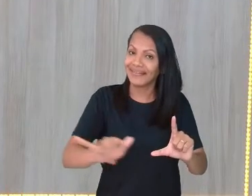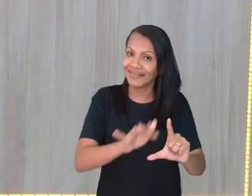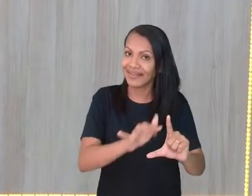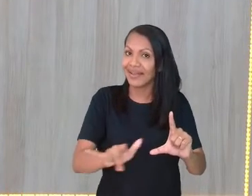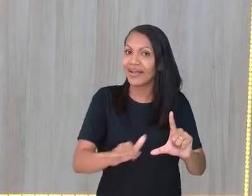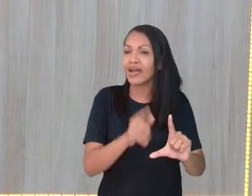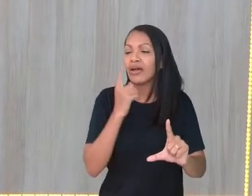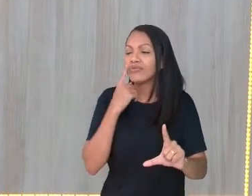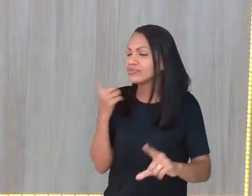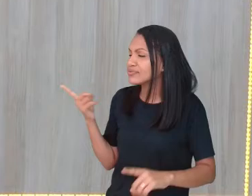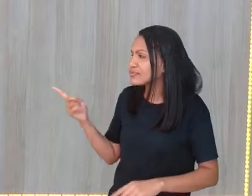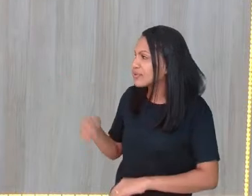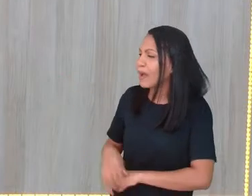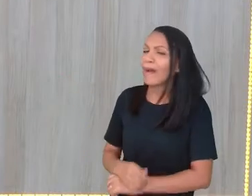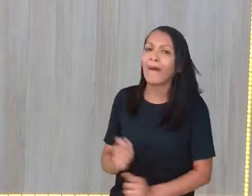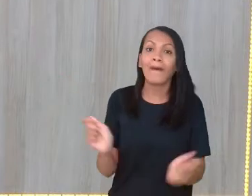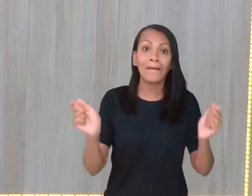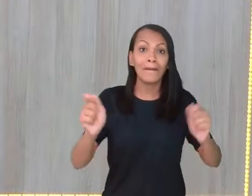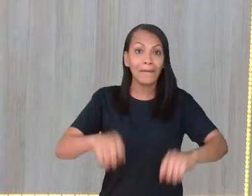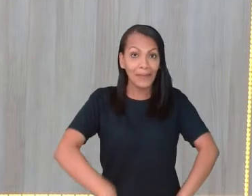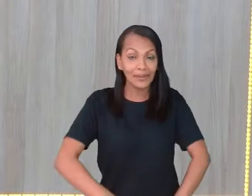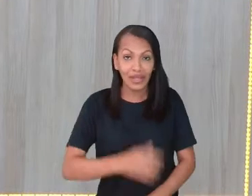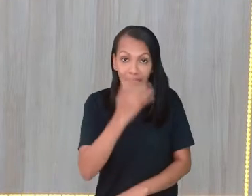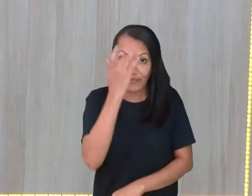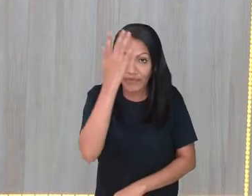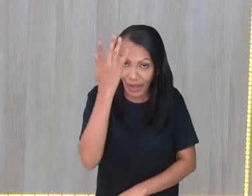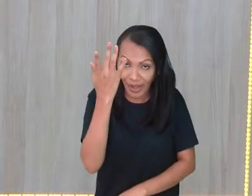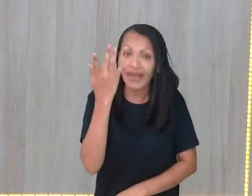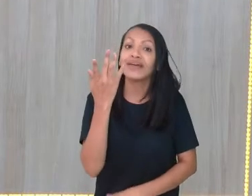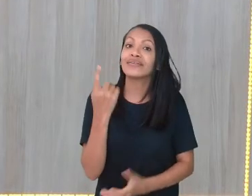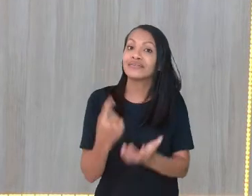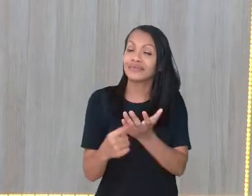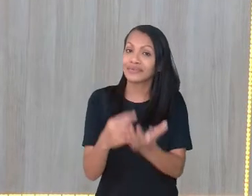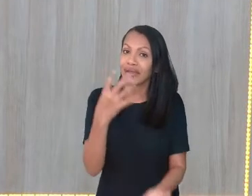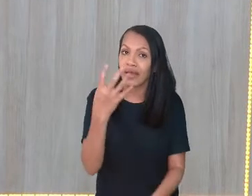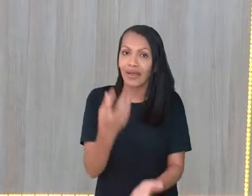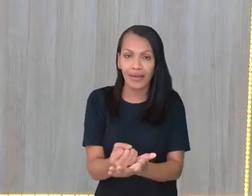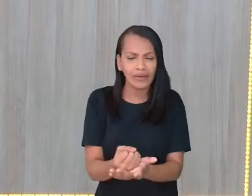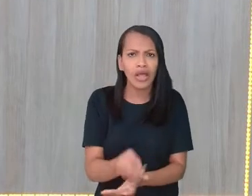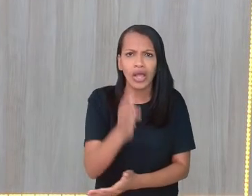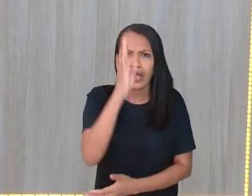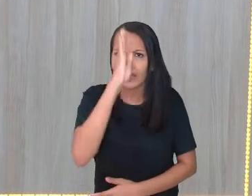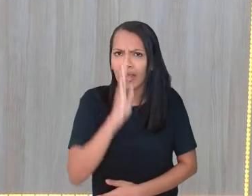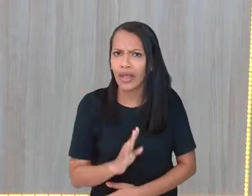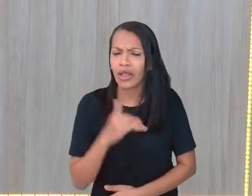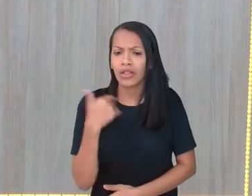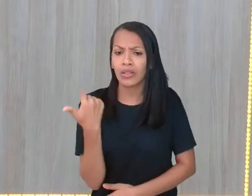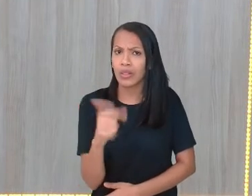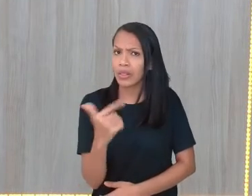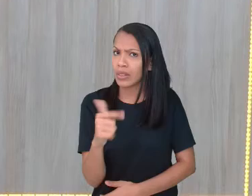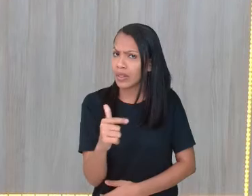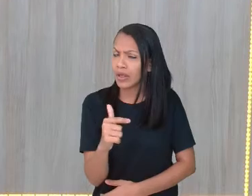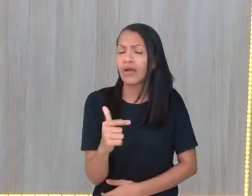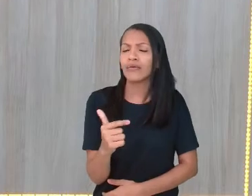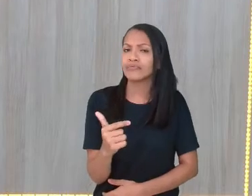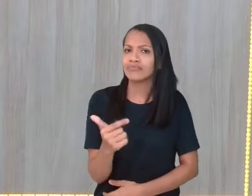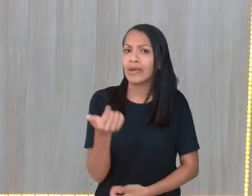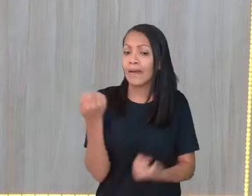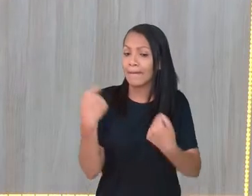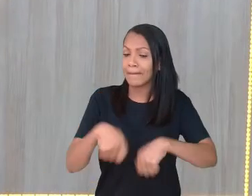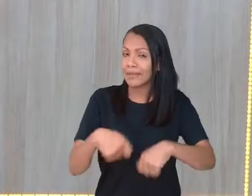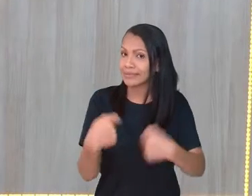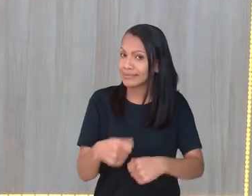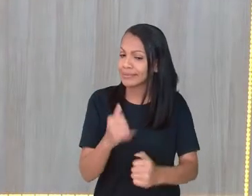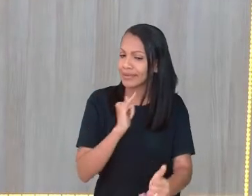para vocês poderem ter uma facilidade também de baixar. Aplicativo gratuito e não precisa de internet, viu? Então, vamos embora.